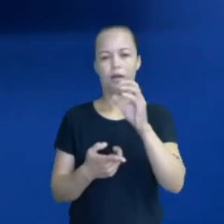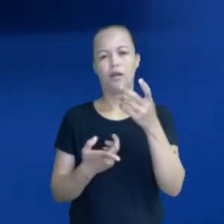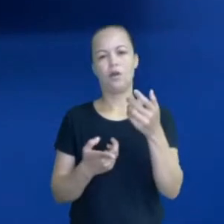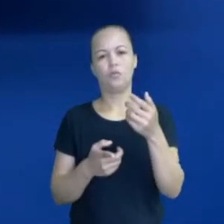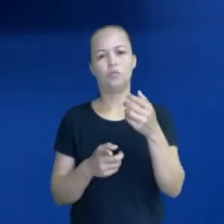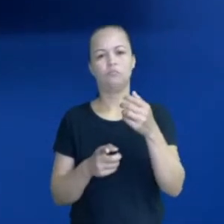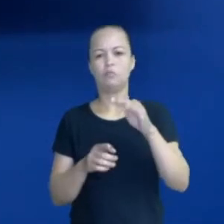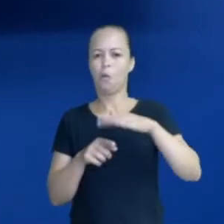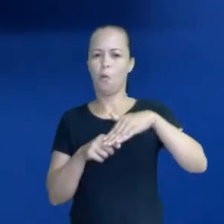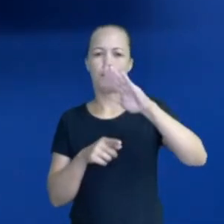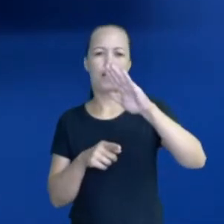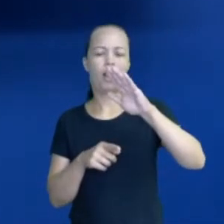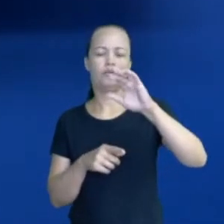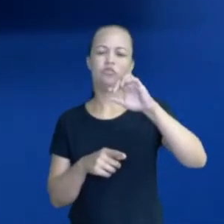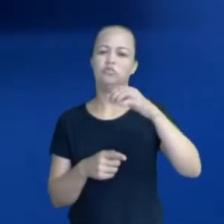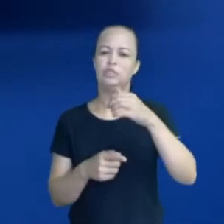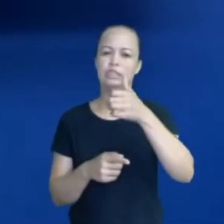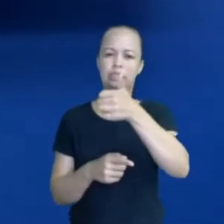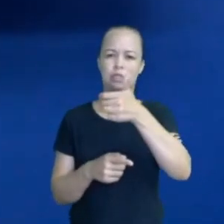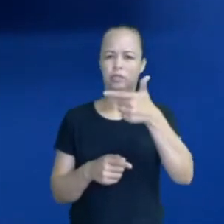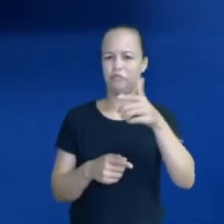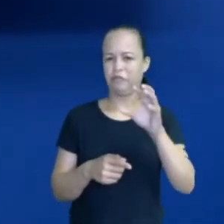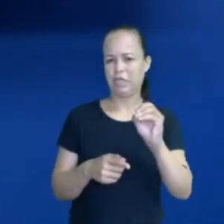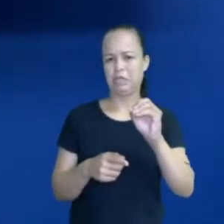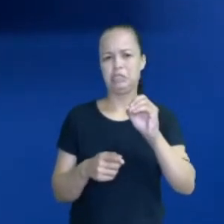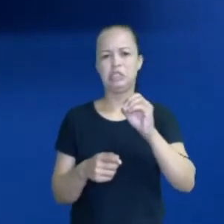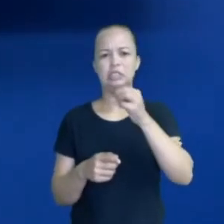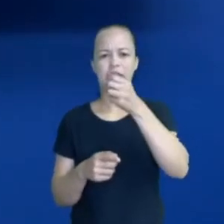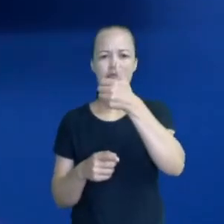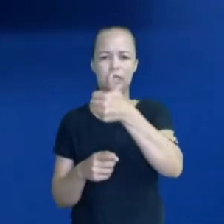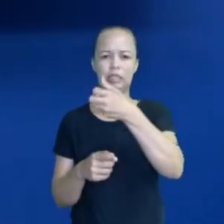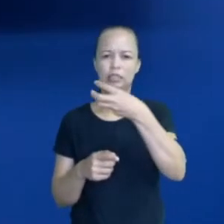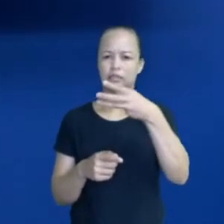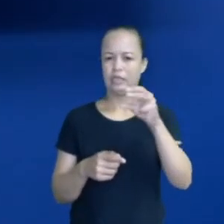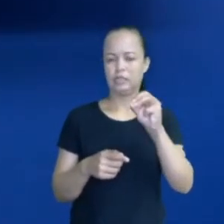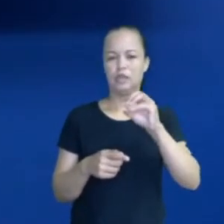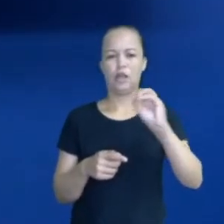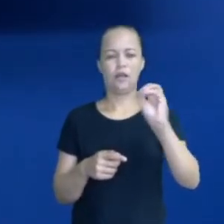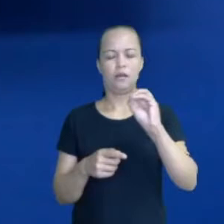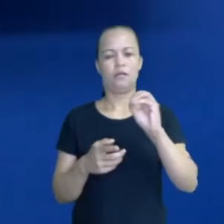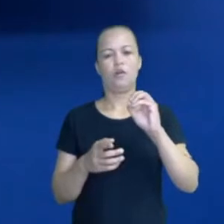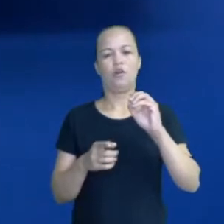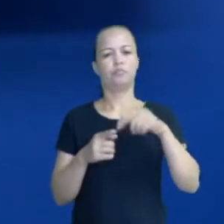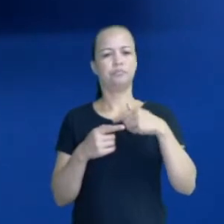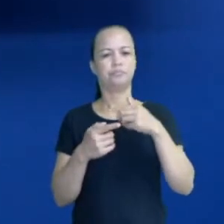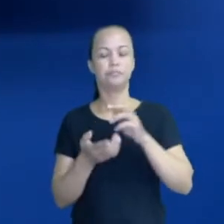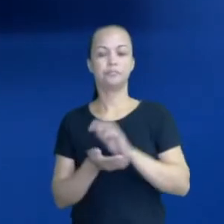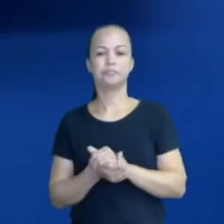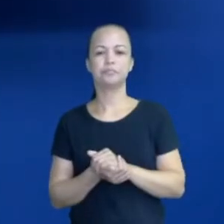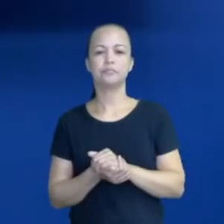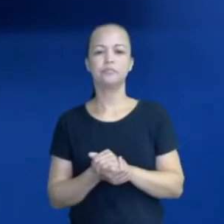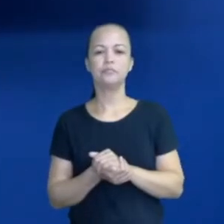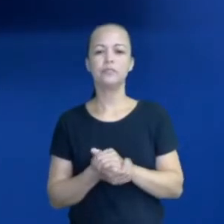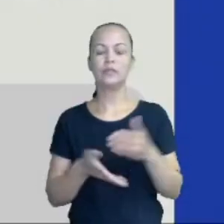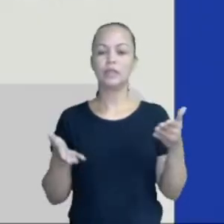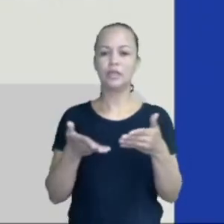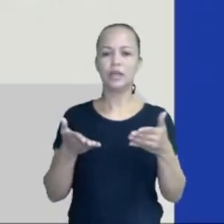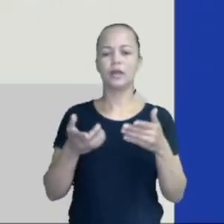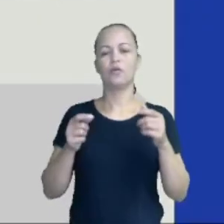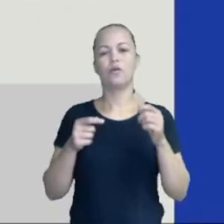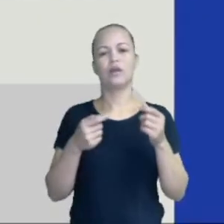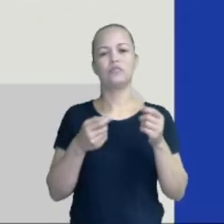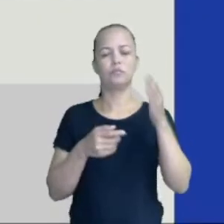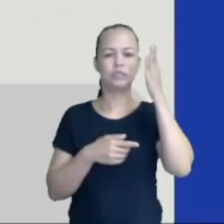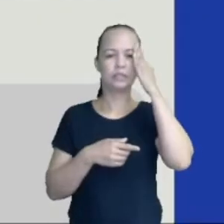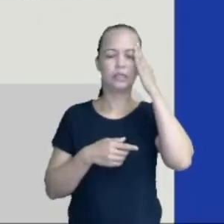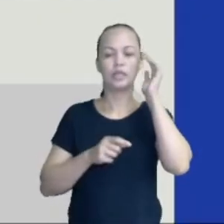já é o ângulo obtuso. Deu para entender? Agora a gente pode ir para a classificação dos triângulos e compreender lá aquela explicação.